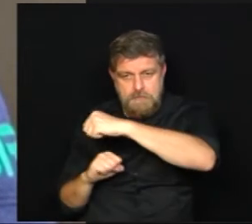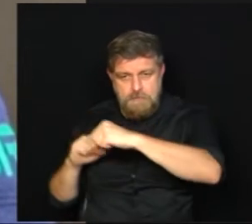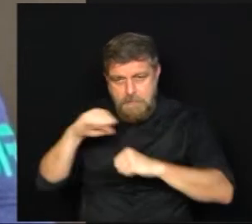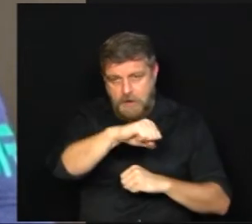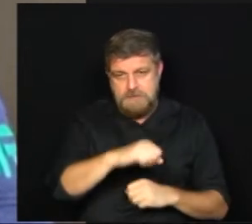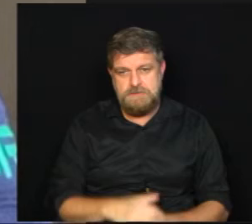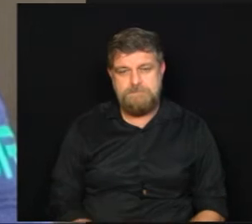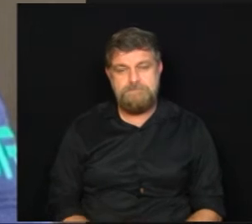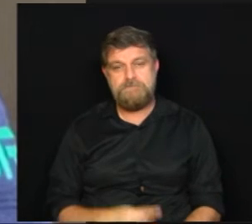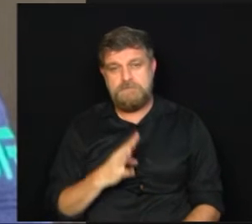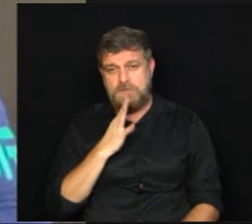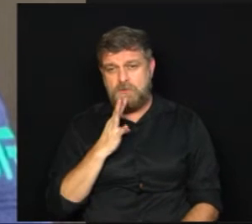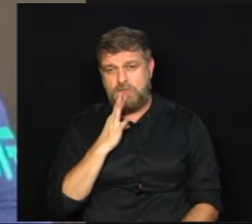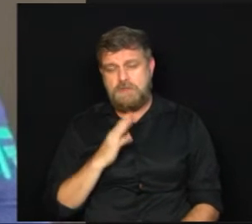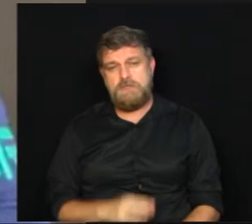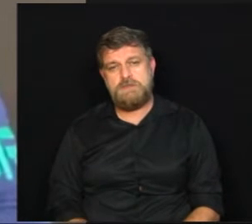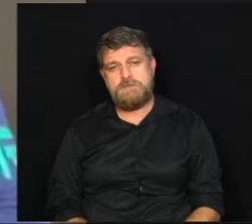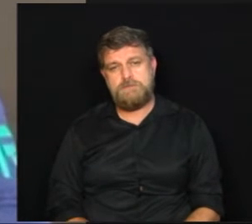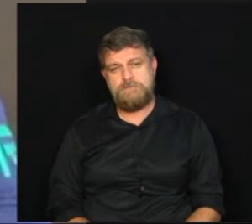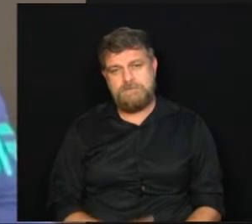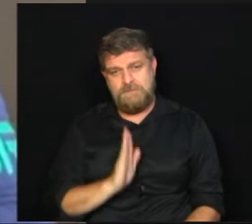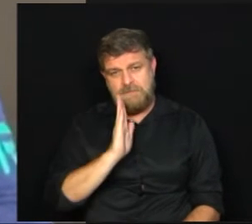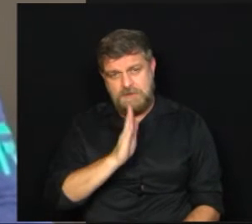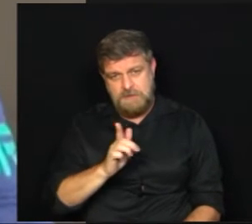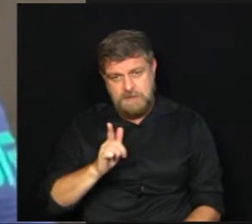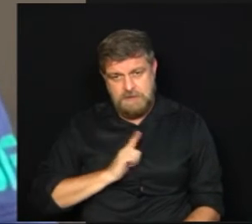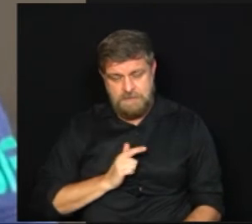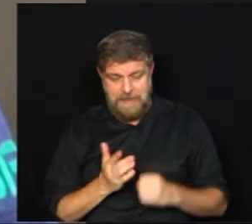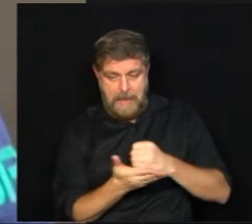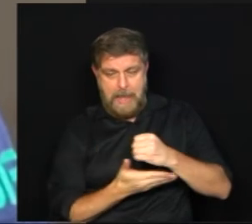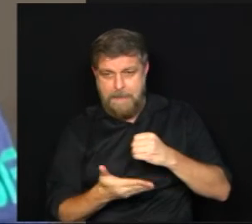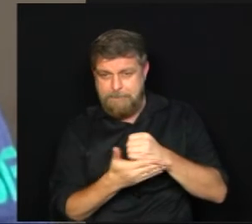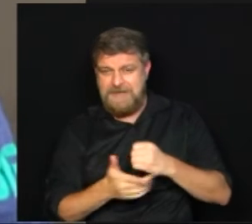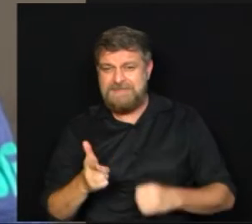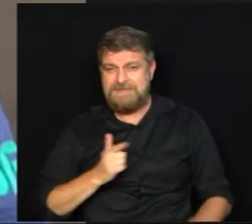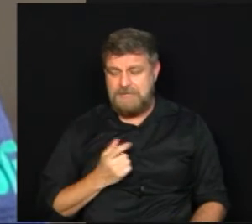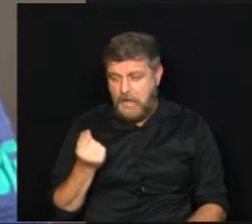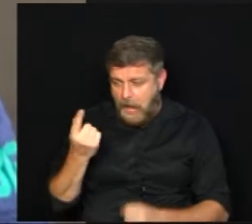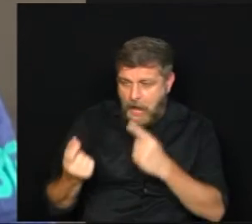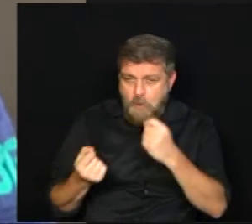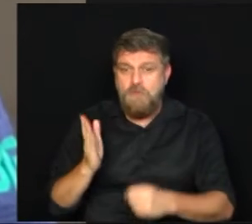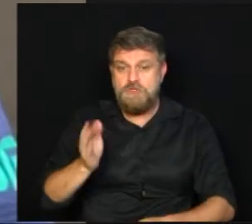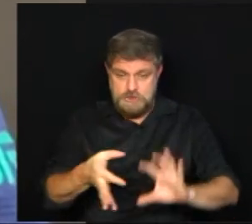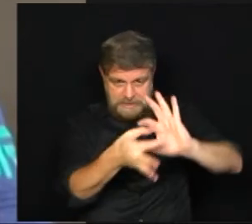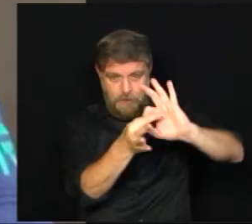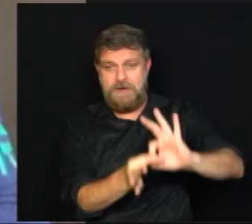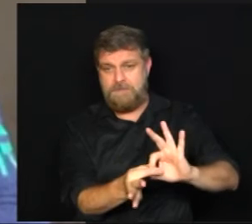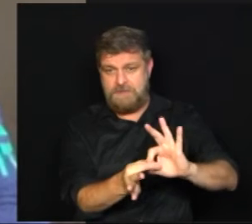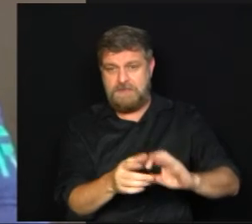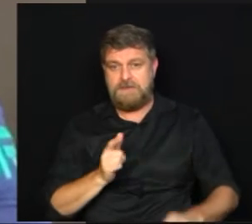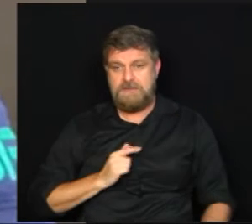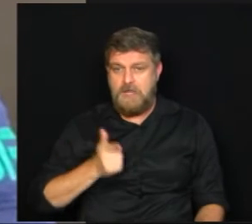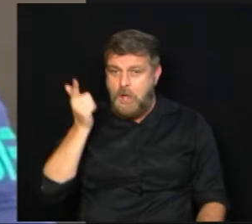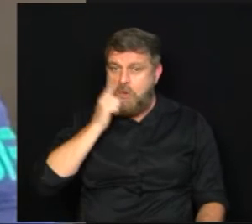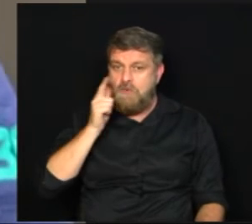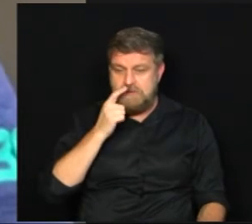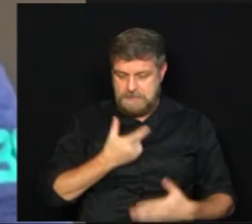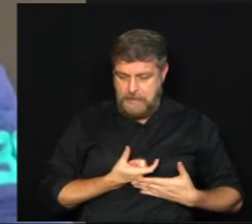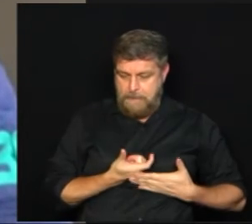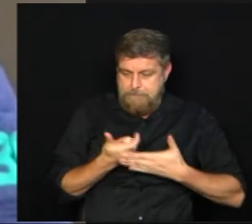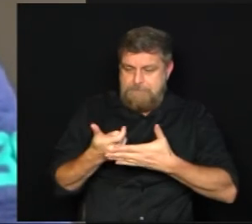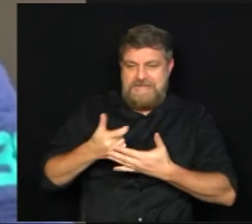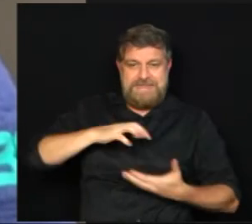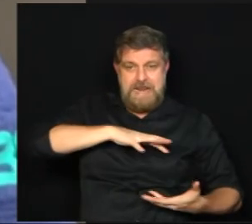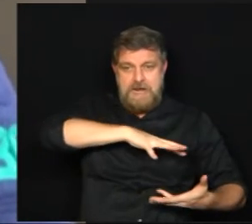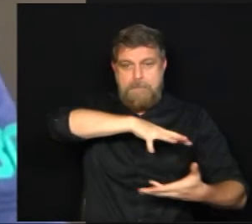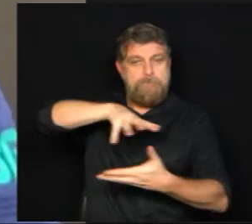conheço hoje, que saiu dessa mesma base que eu, já tem alguns atletas olímpicos, alguns medalhistas mundiais. Então,